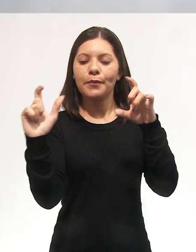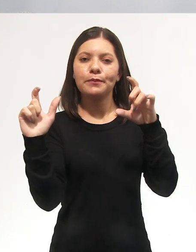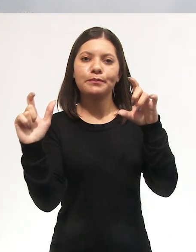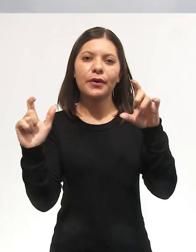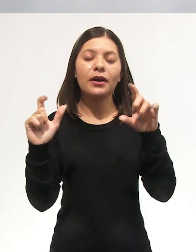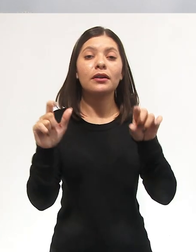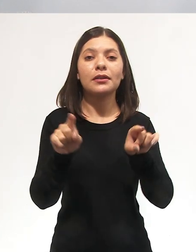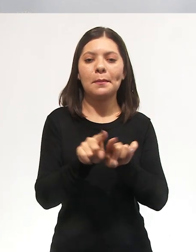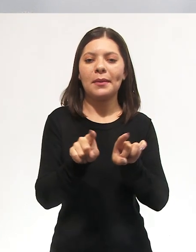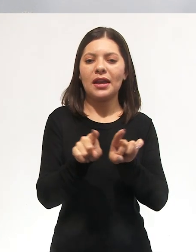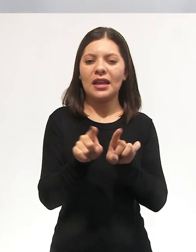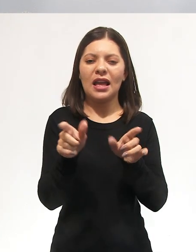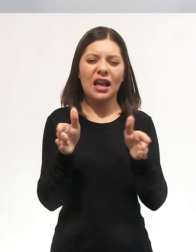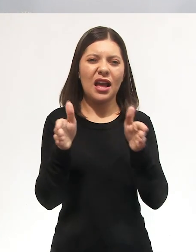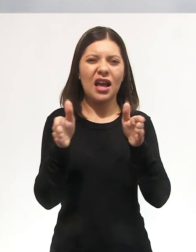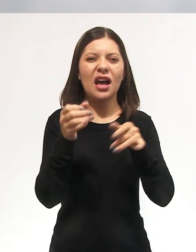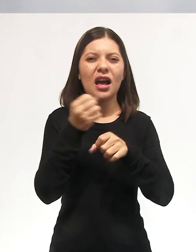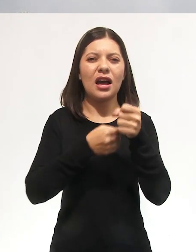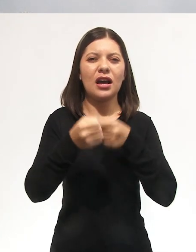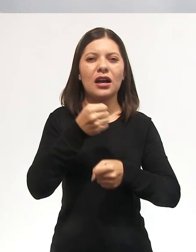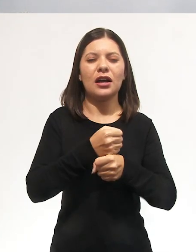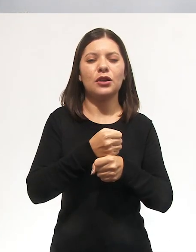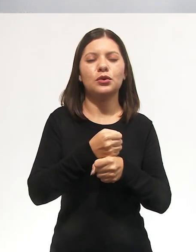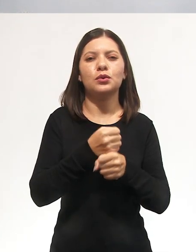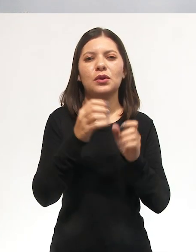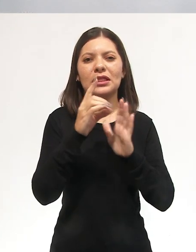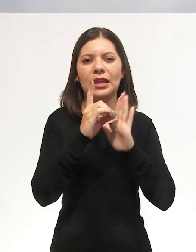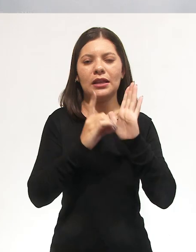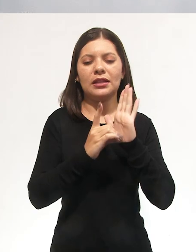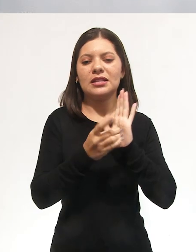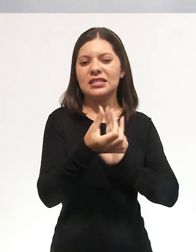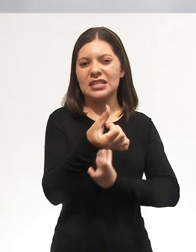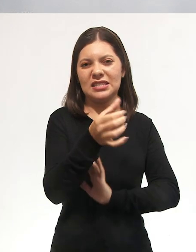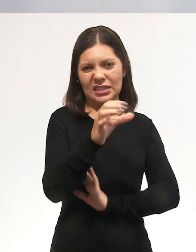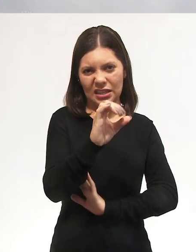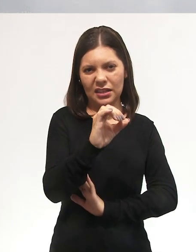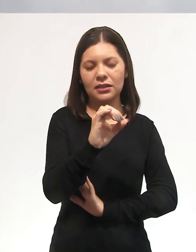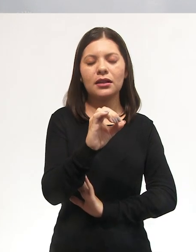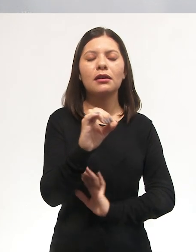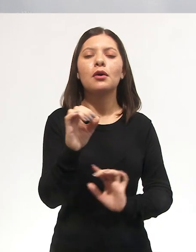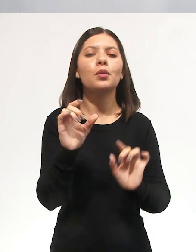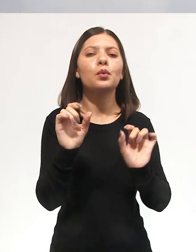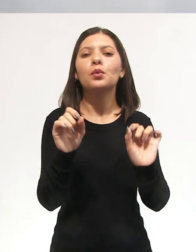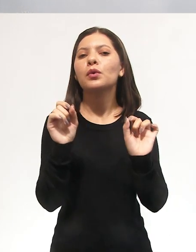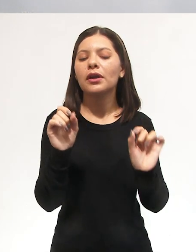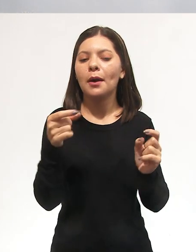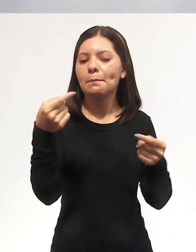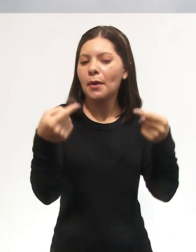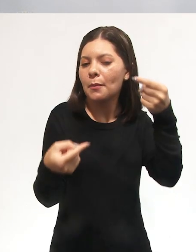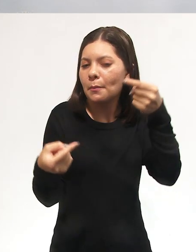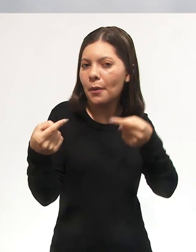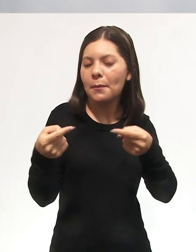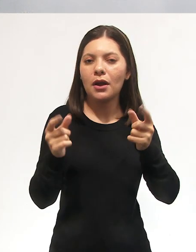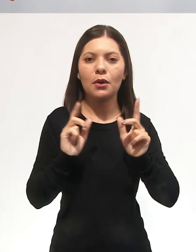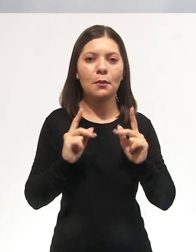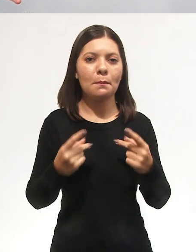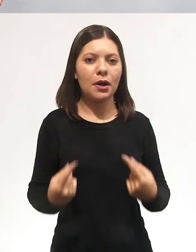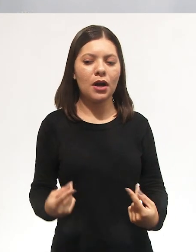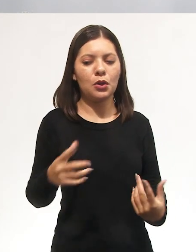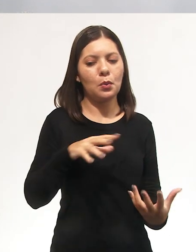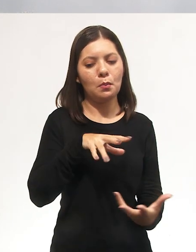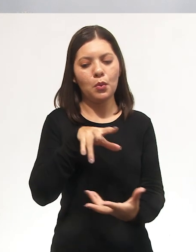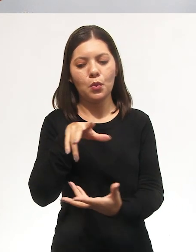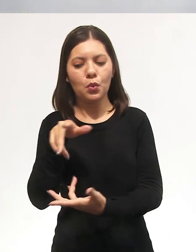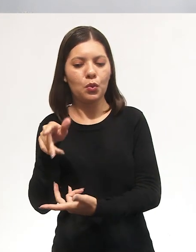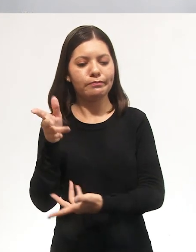durante principalmente as décadas de 60, 70 e 80, e discutia a relação do ser humano com o